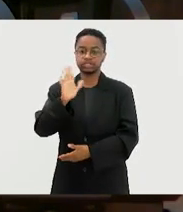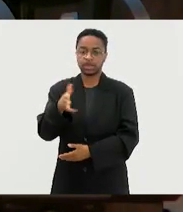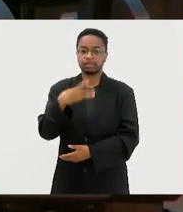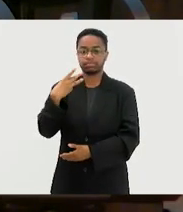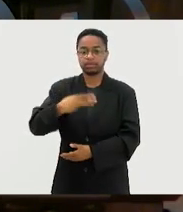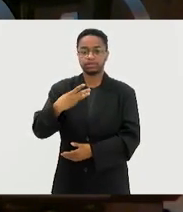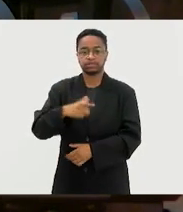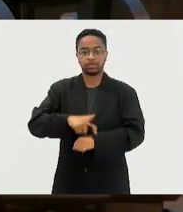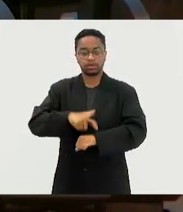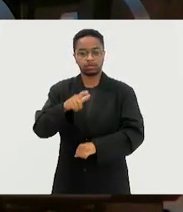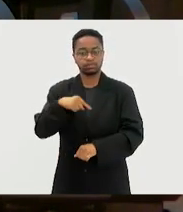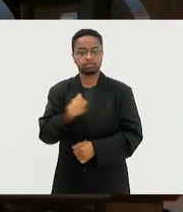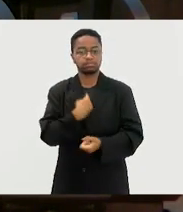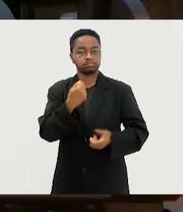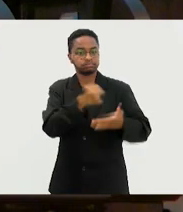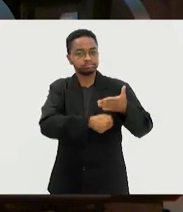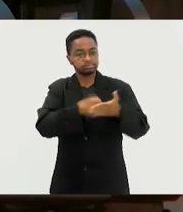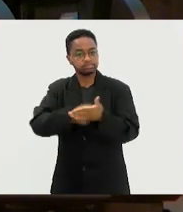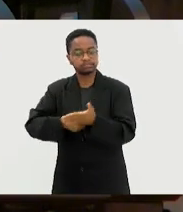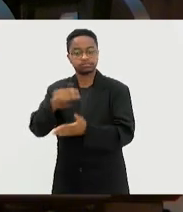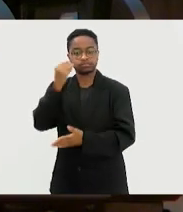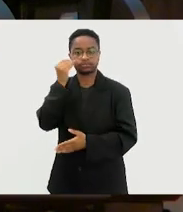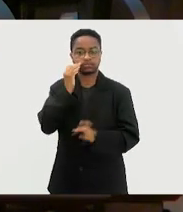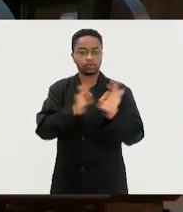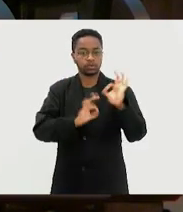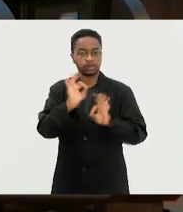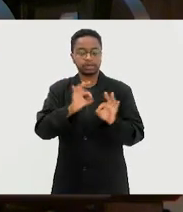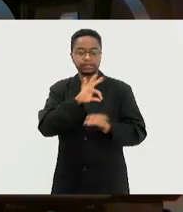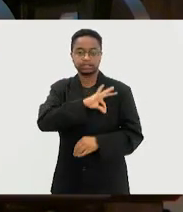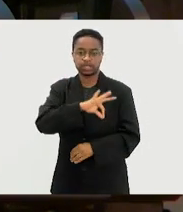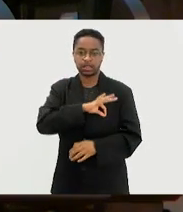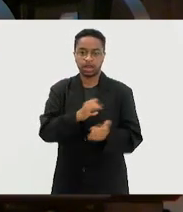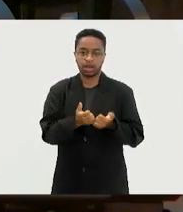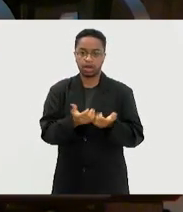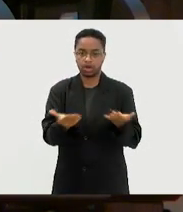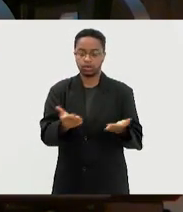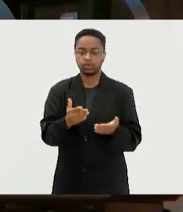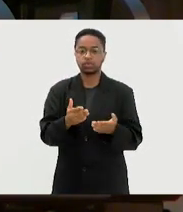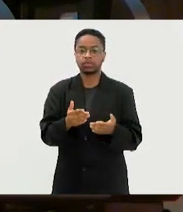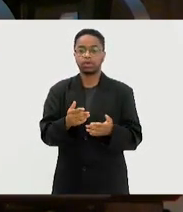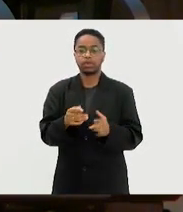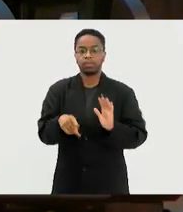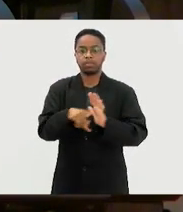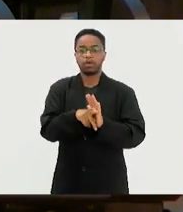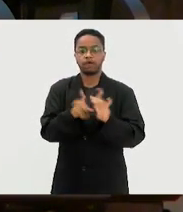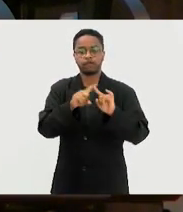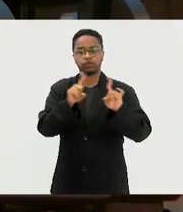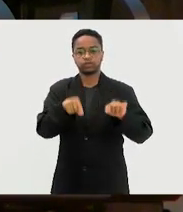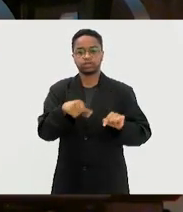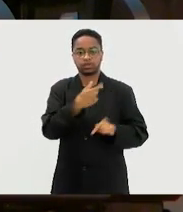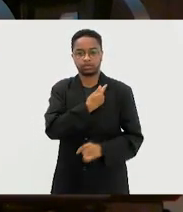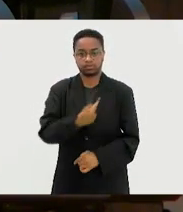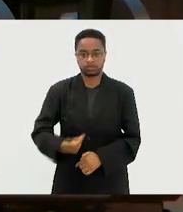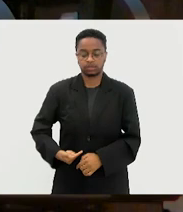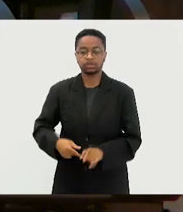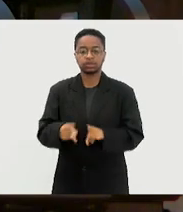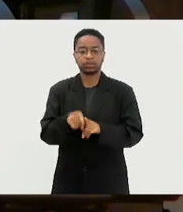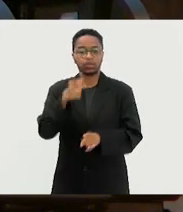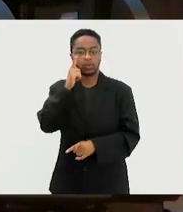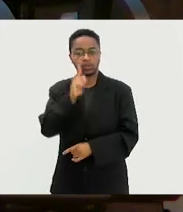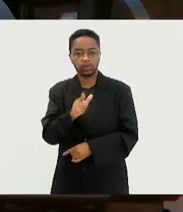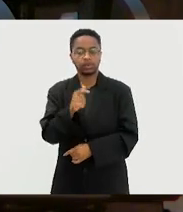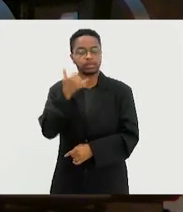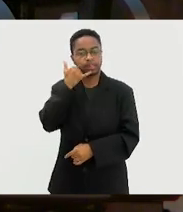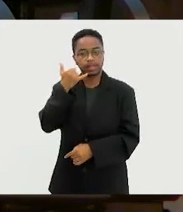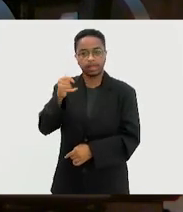brigando e lutando por essa questão de regularizar o salário dos Segovs, e nós conseguimos, através de conversa, ligamos para ele e falou, não,